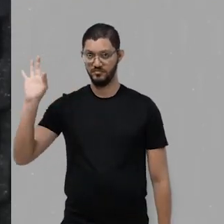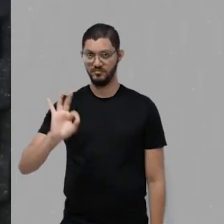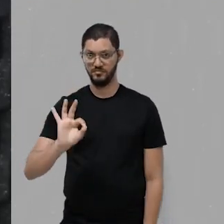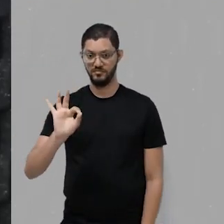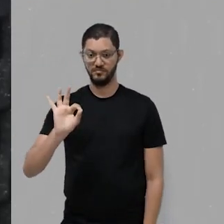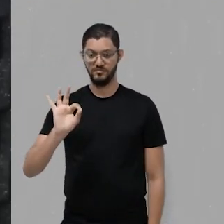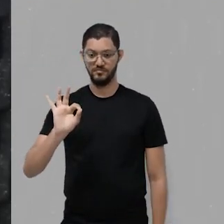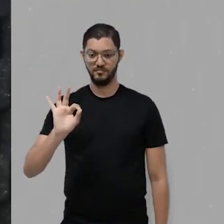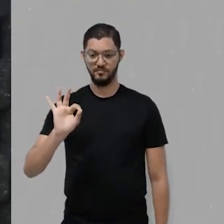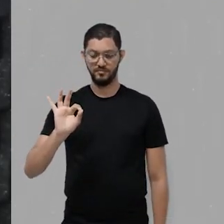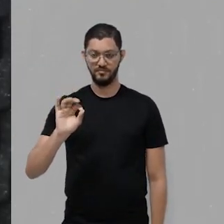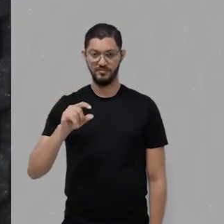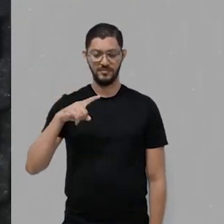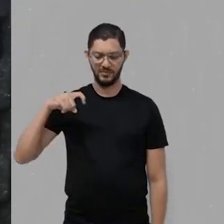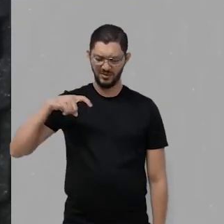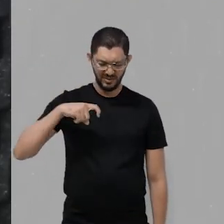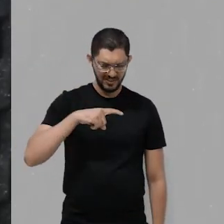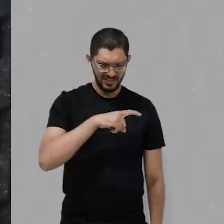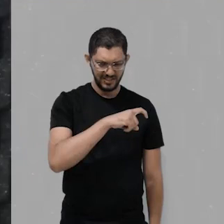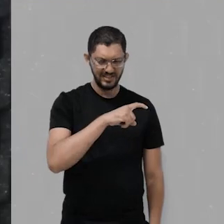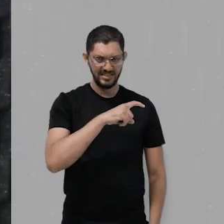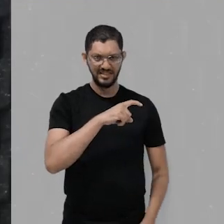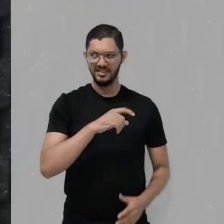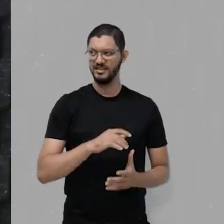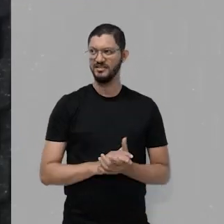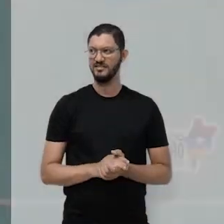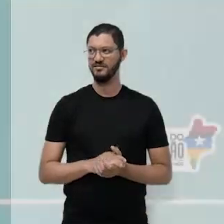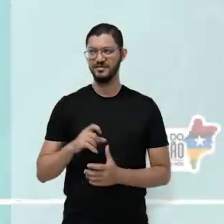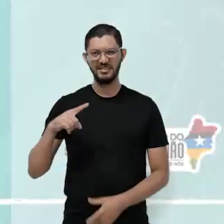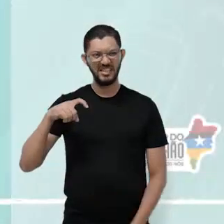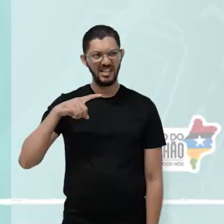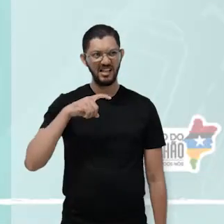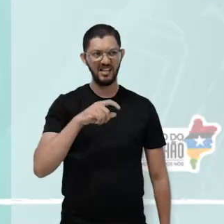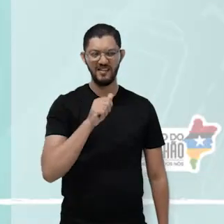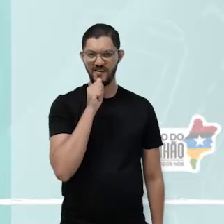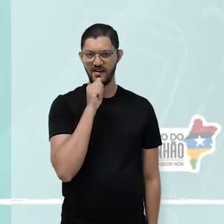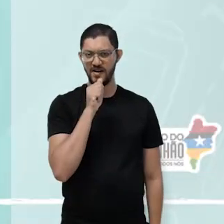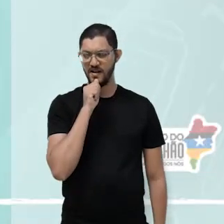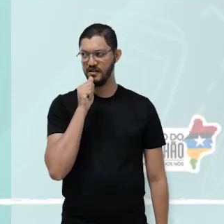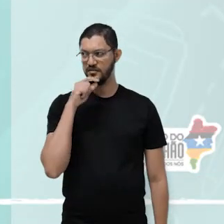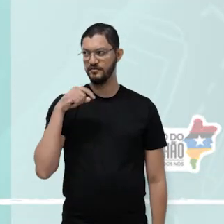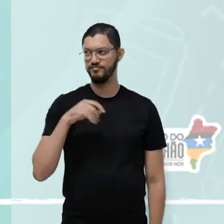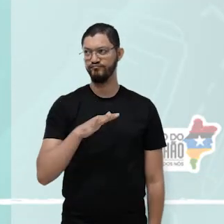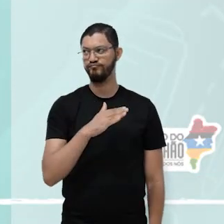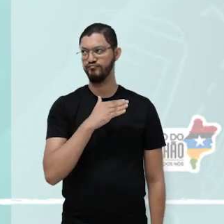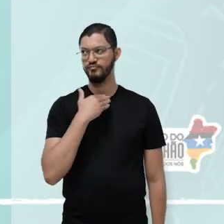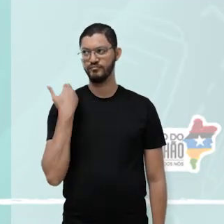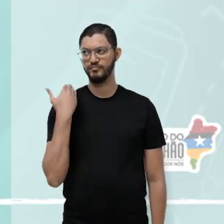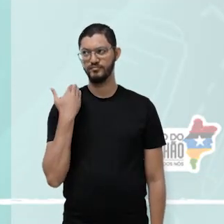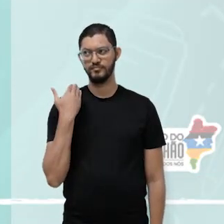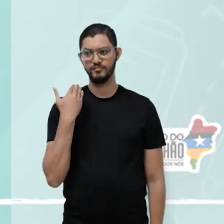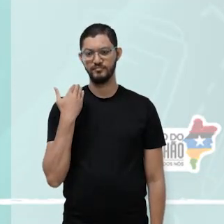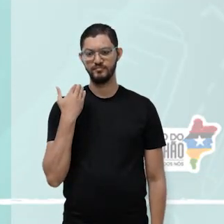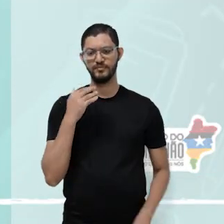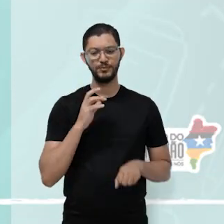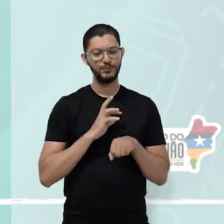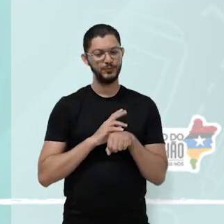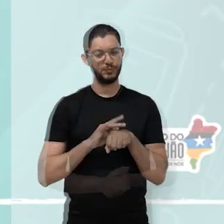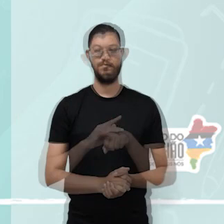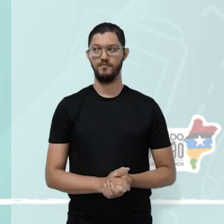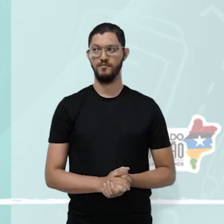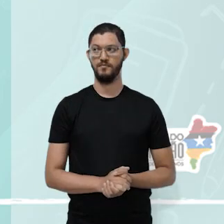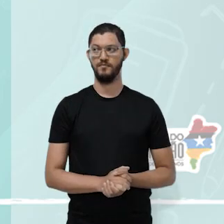59% das lagartas, ou seja, na fase larval, vai morrer por doenças,